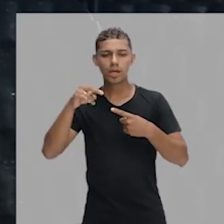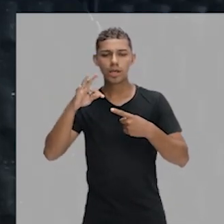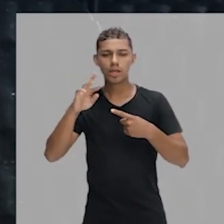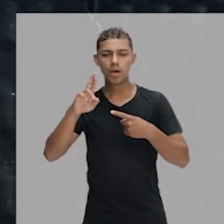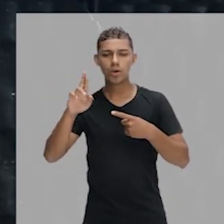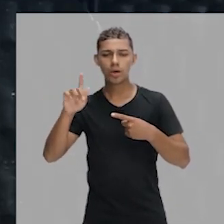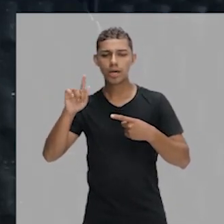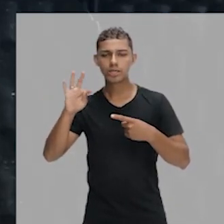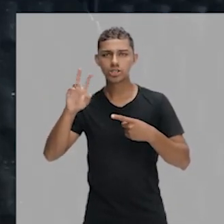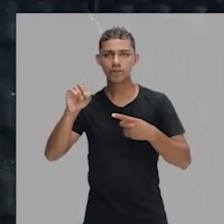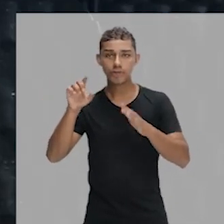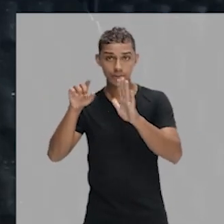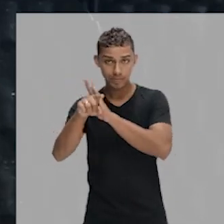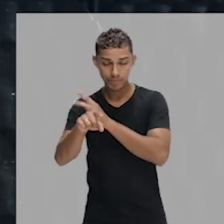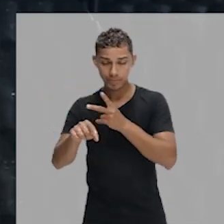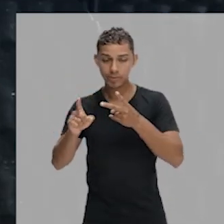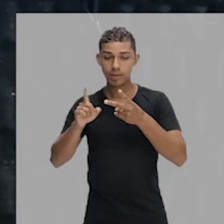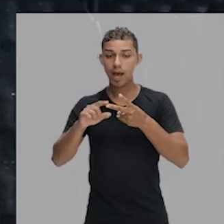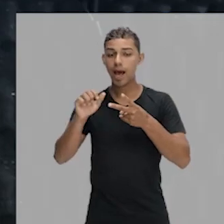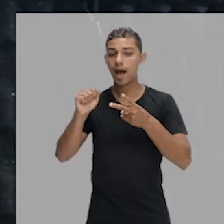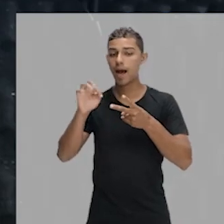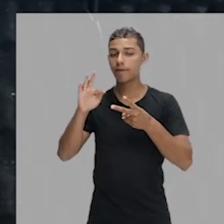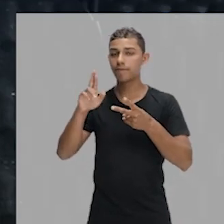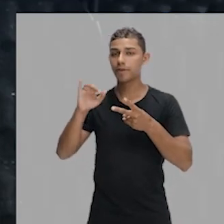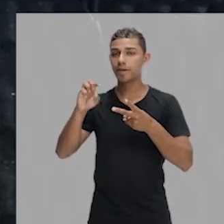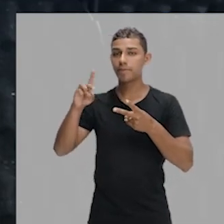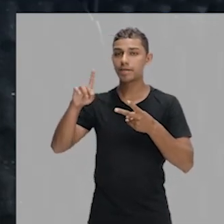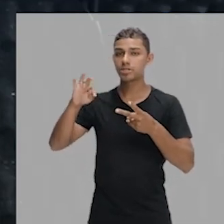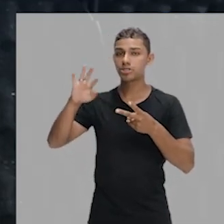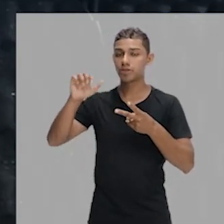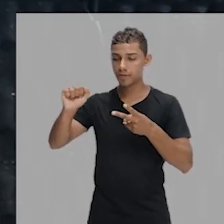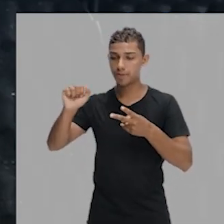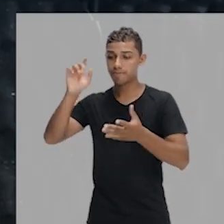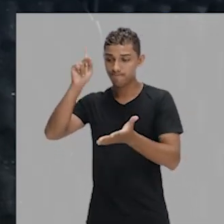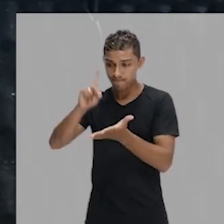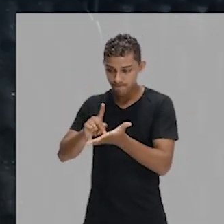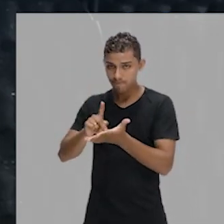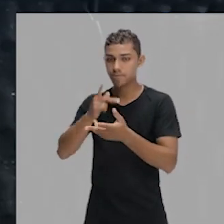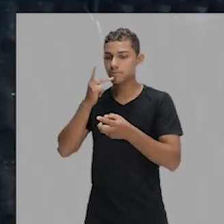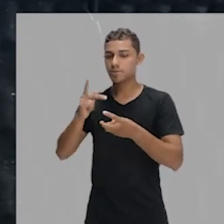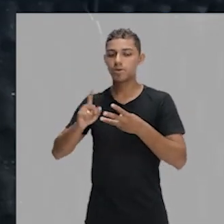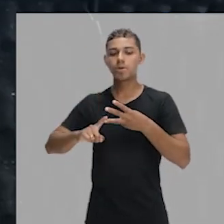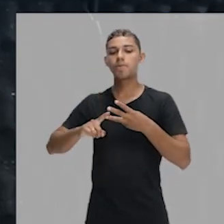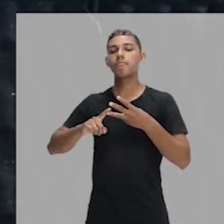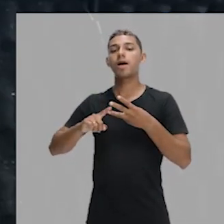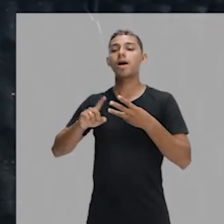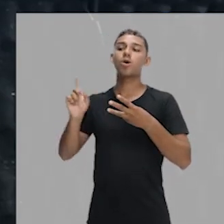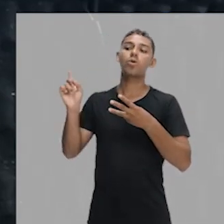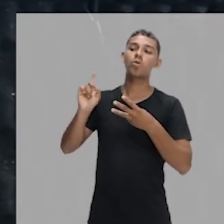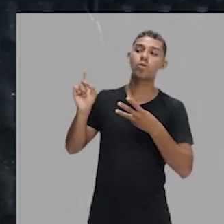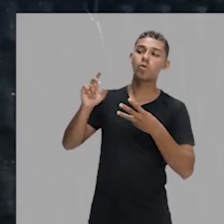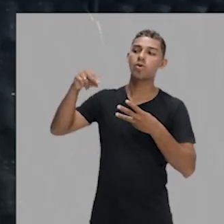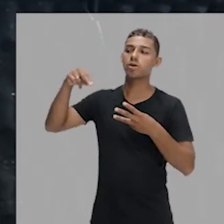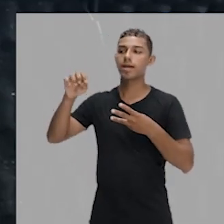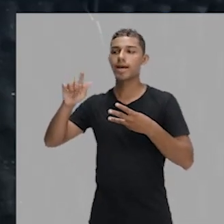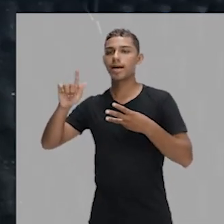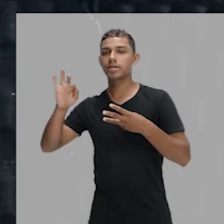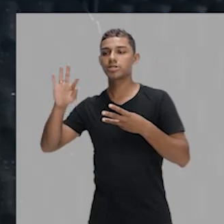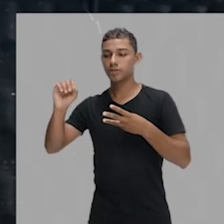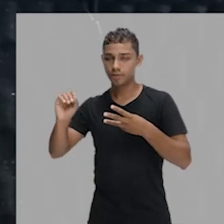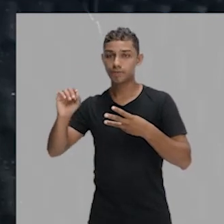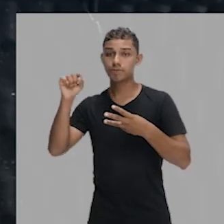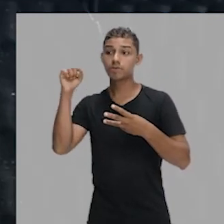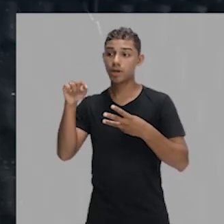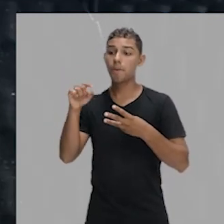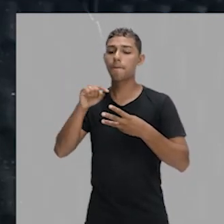vez acontece isso? Bom, quando a gente estuda língua, né, ou estudamos um idioma diferente, o nosso foco